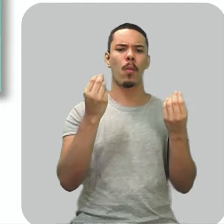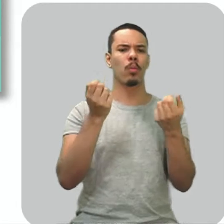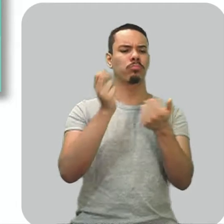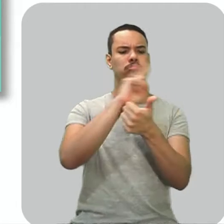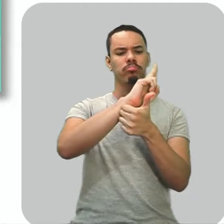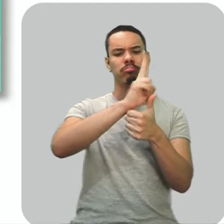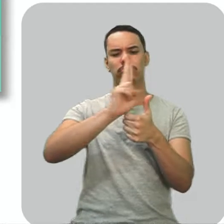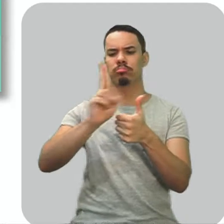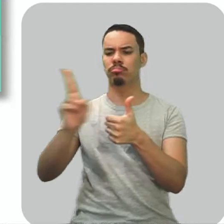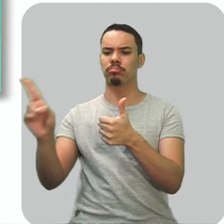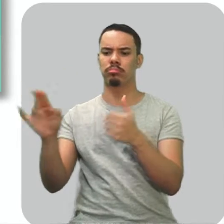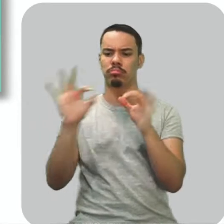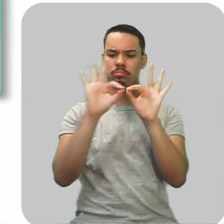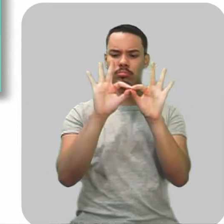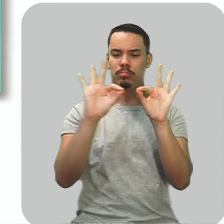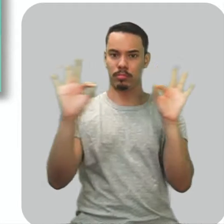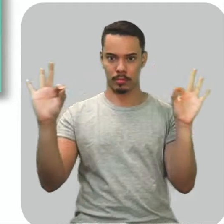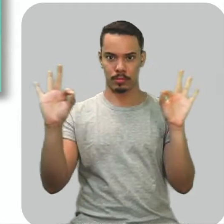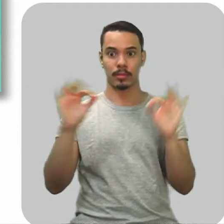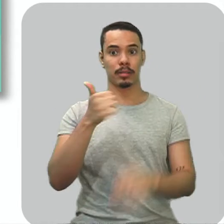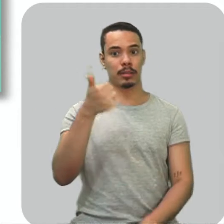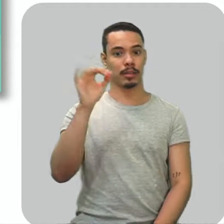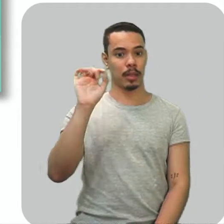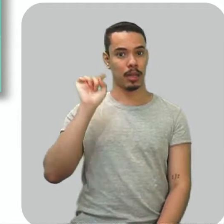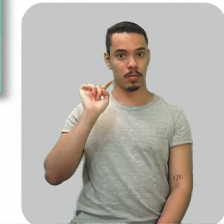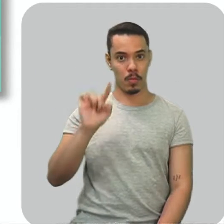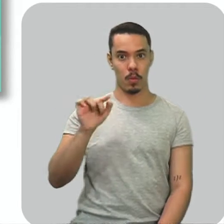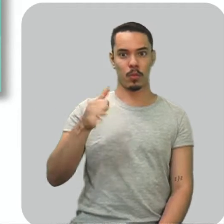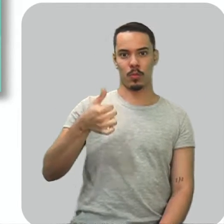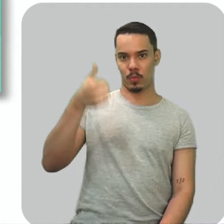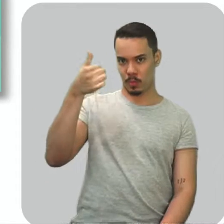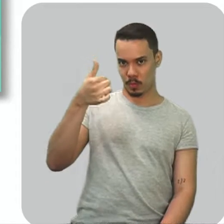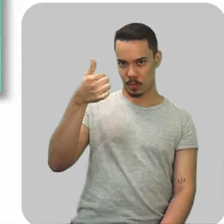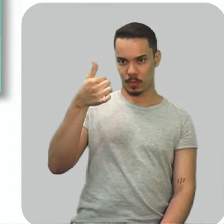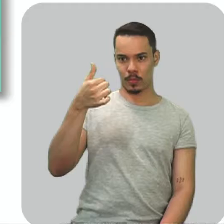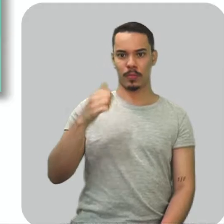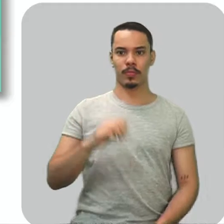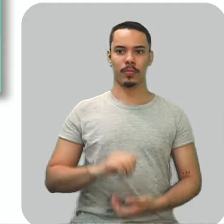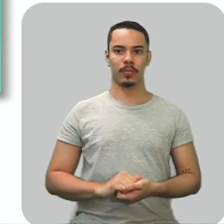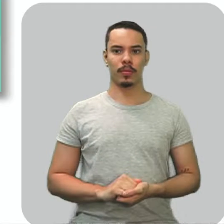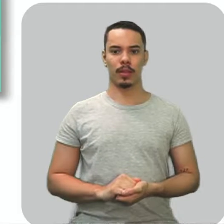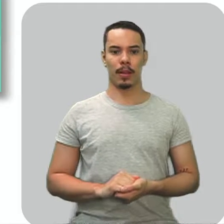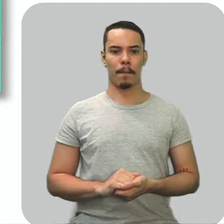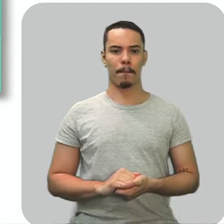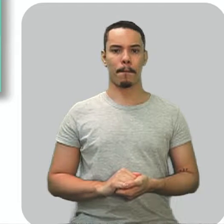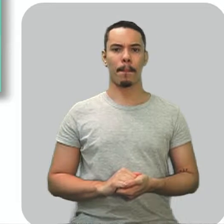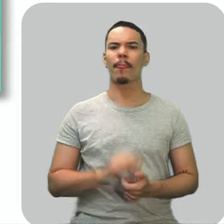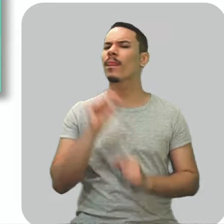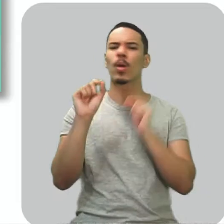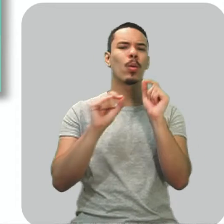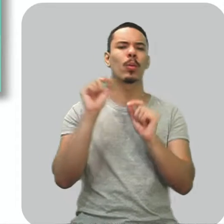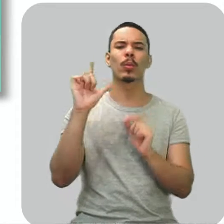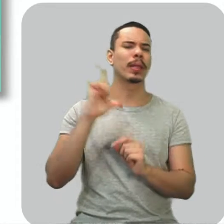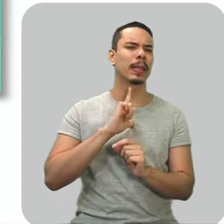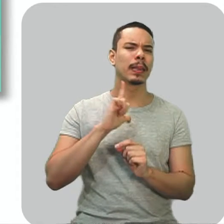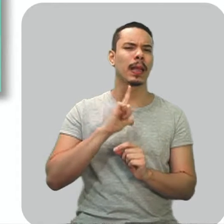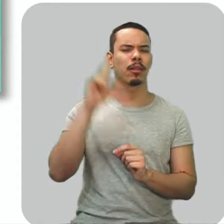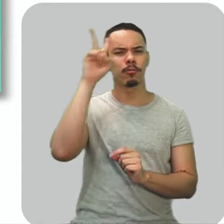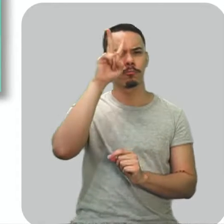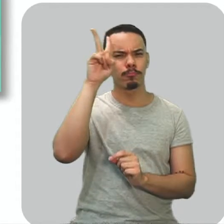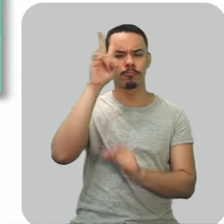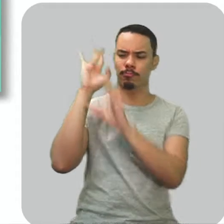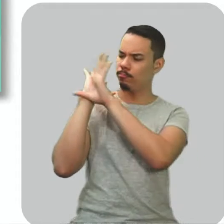né aula 10.1 tá quê que eu tenho nessa questão vão